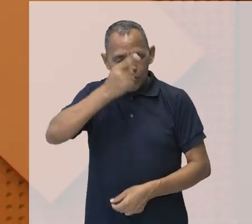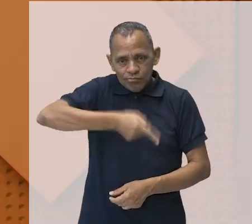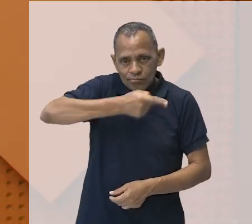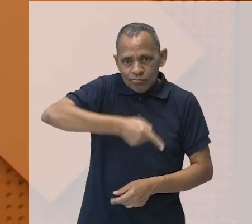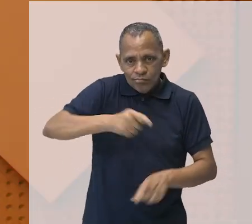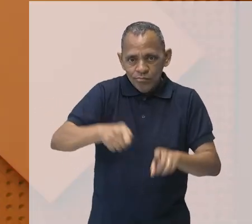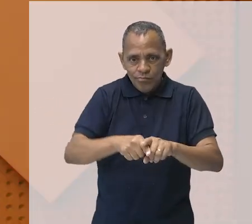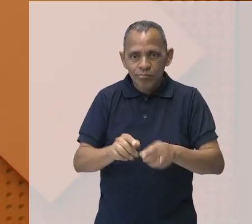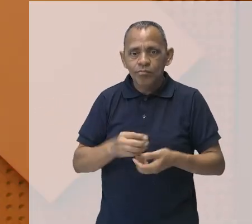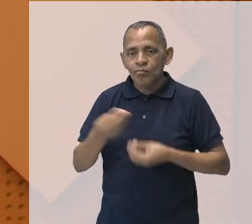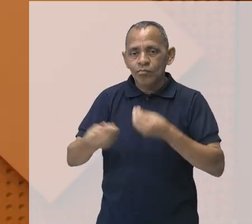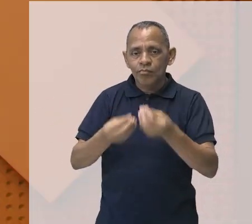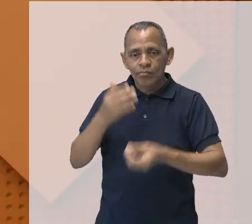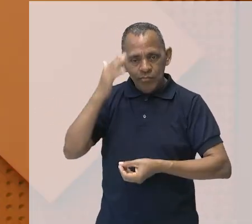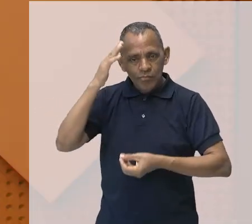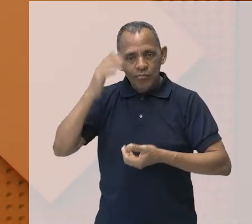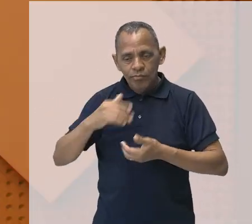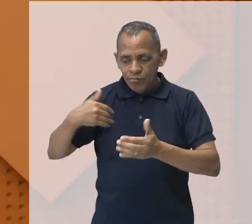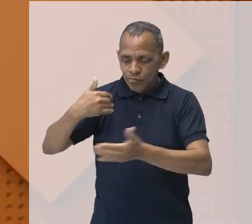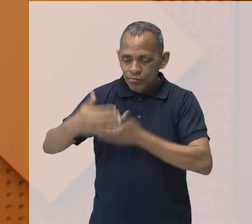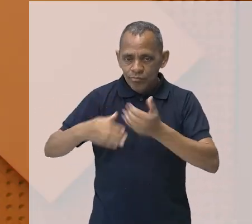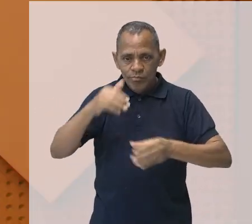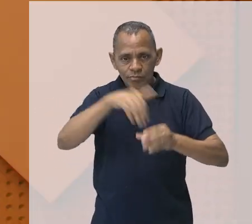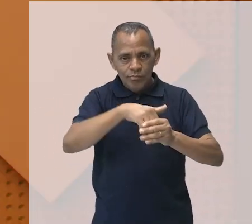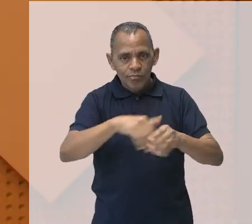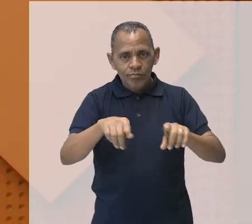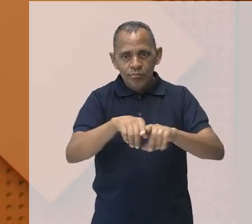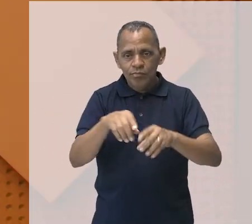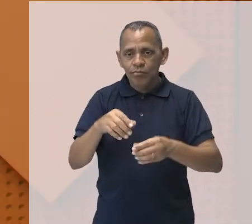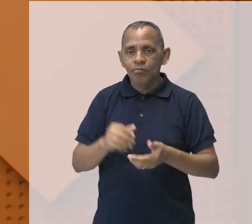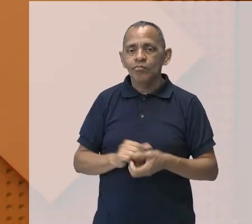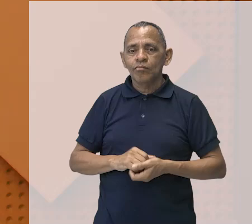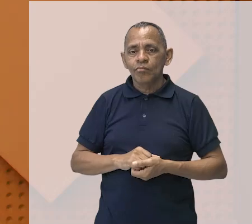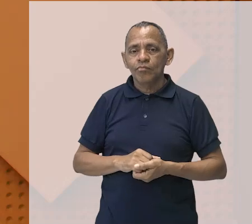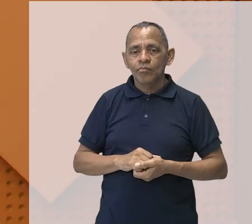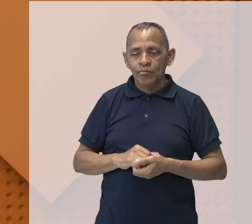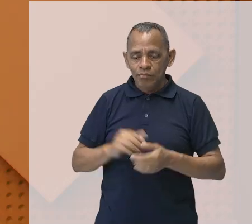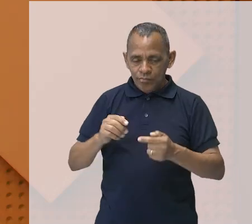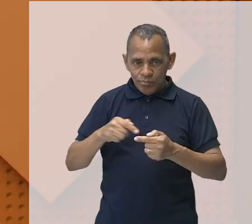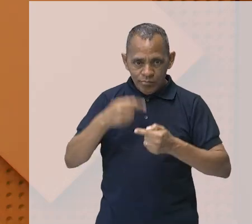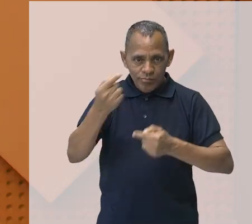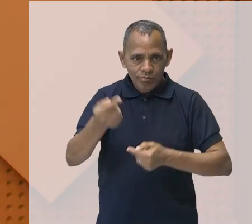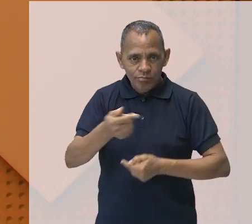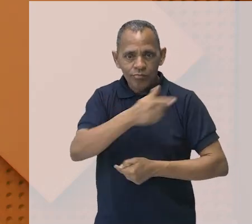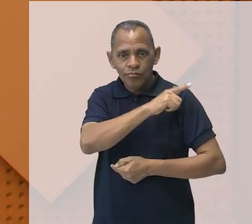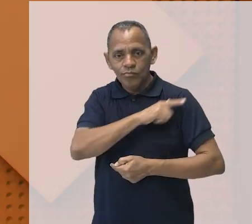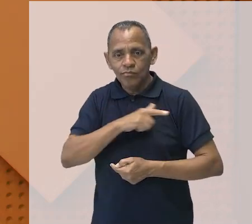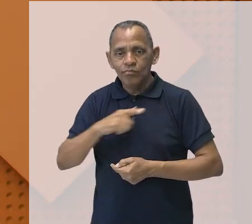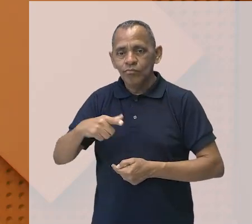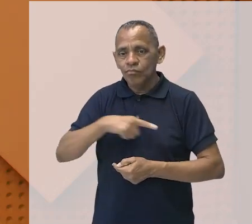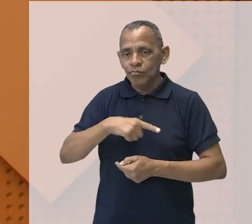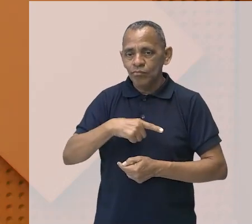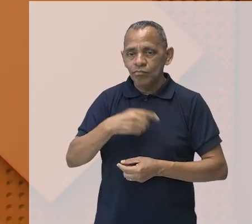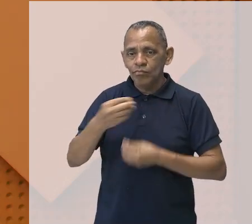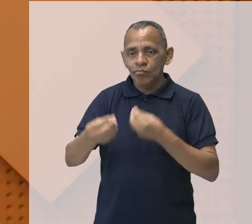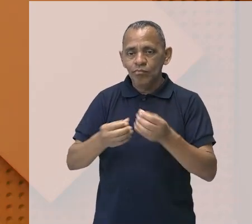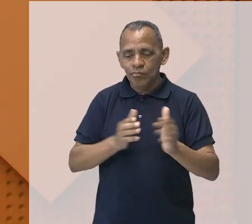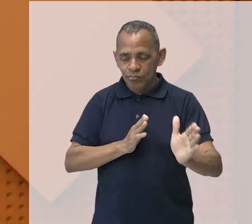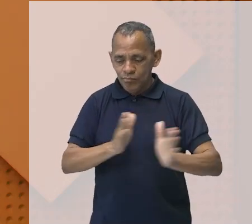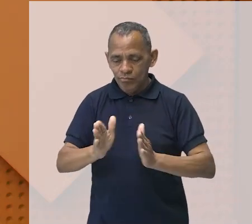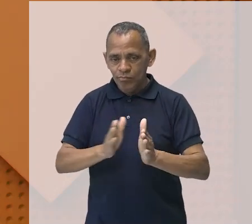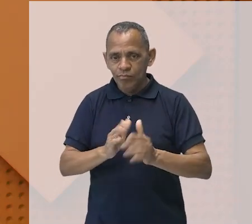esse processo eleitoral. Vimos quais foram os governos que vieram após esse momento, das